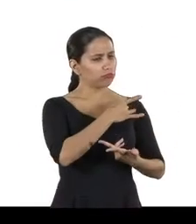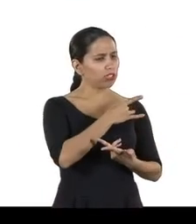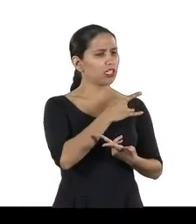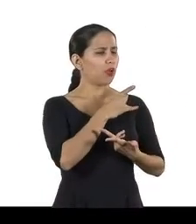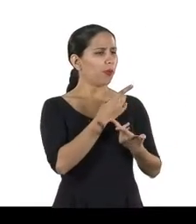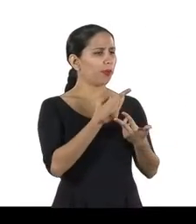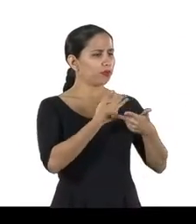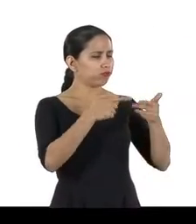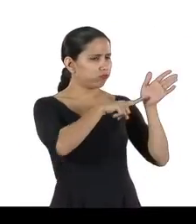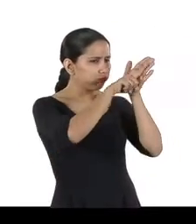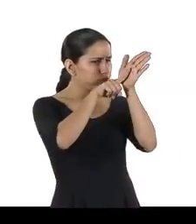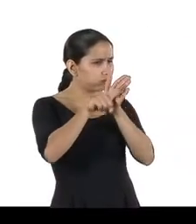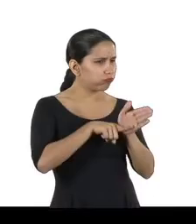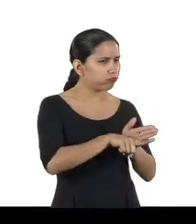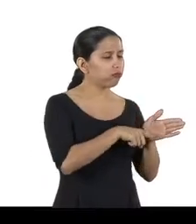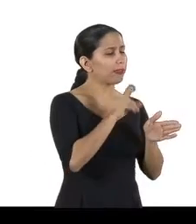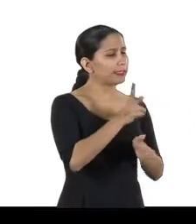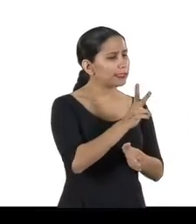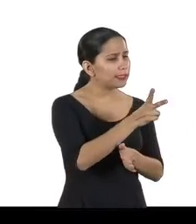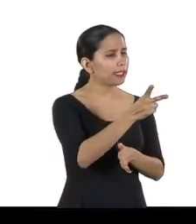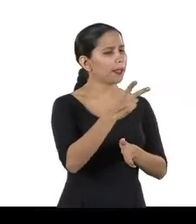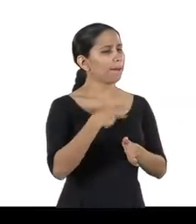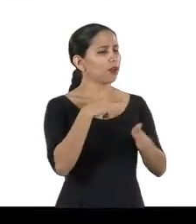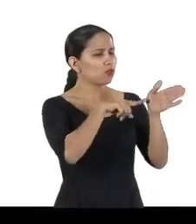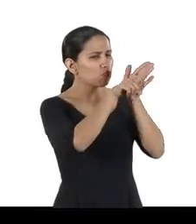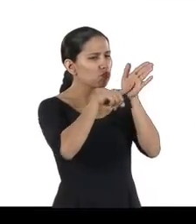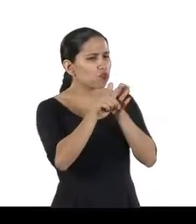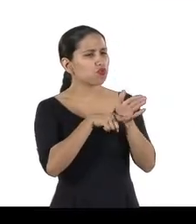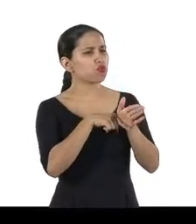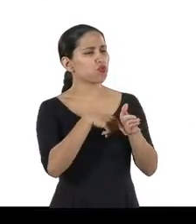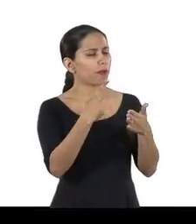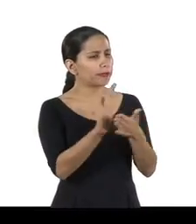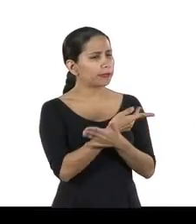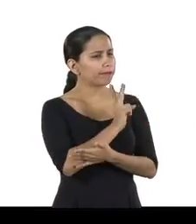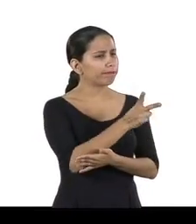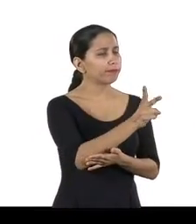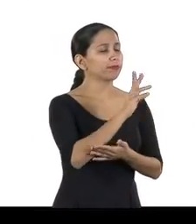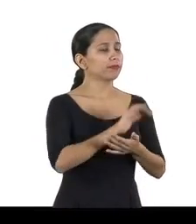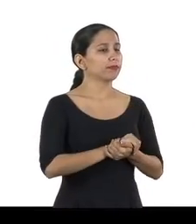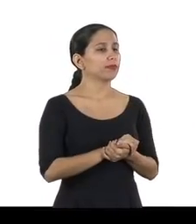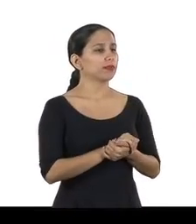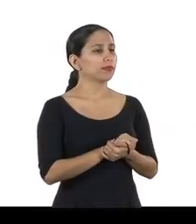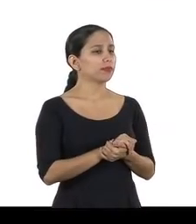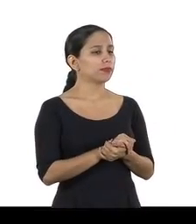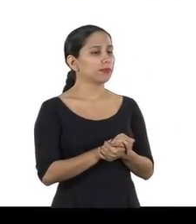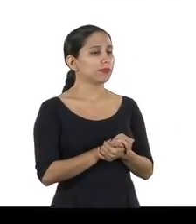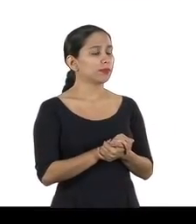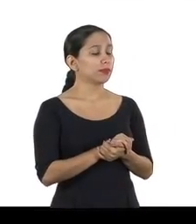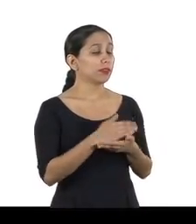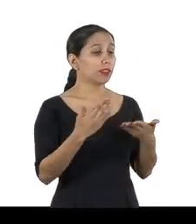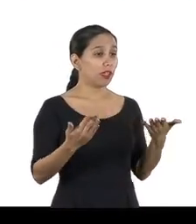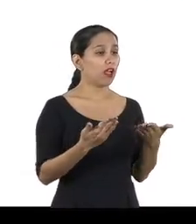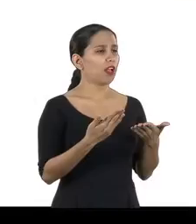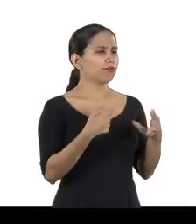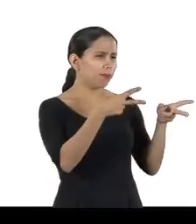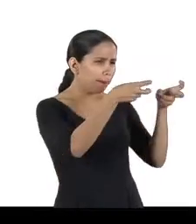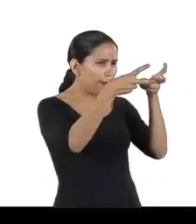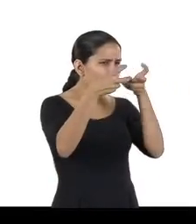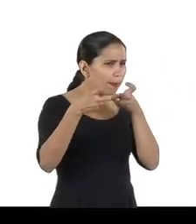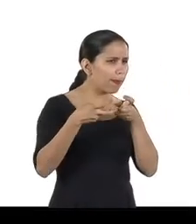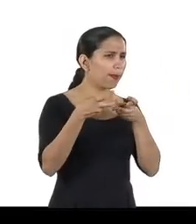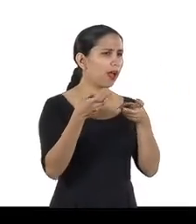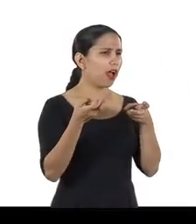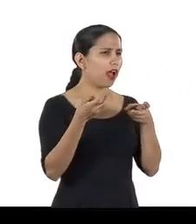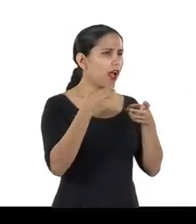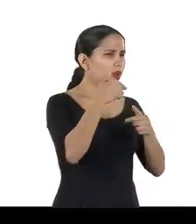buscamos através das consultas periódicas, dos exames complementares, que são identificados de acordo com cada atividade em que